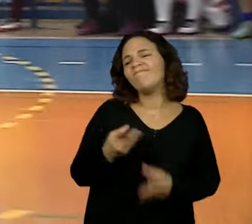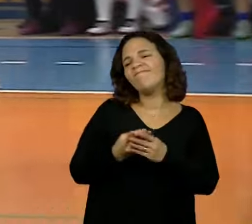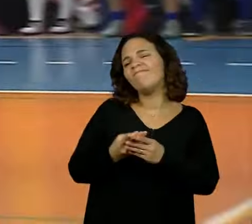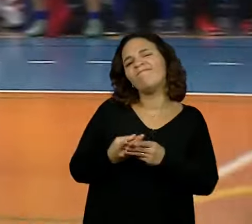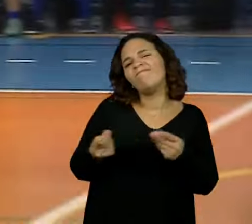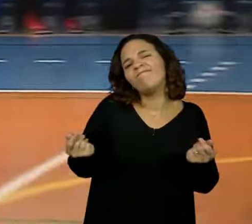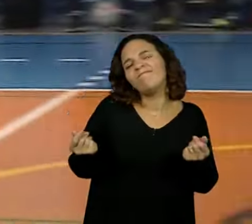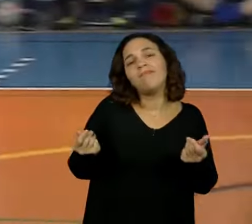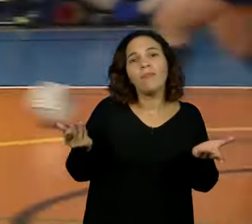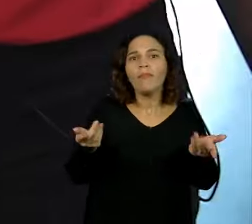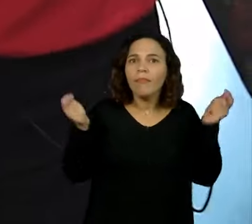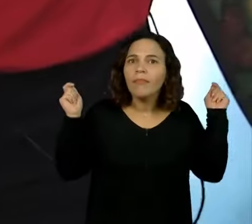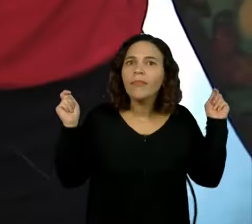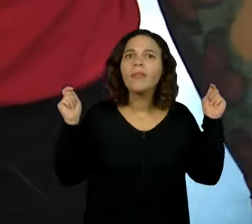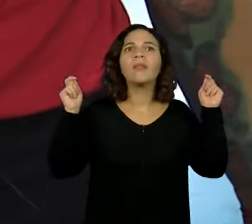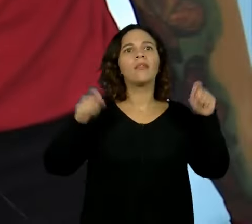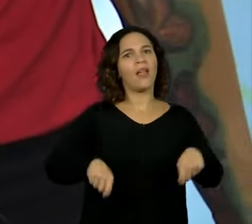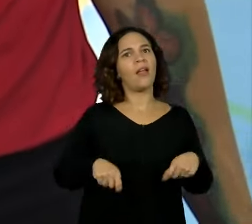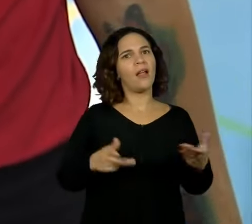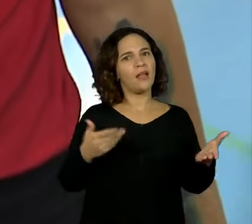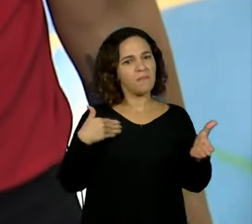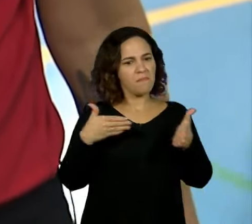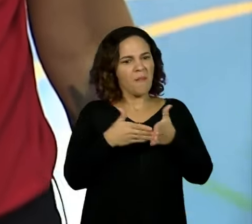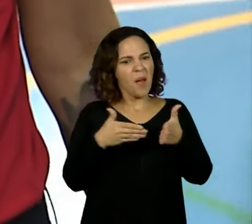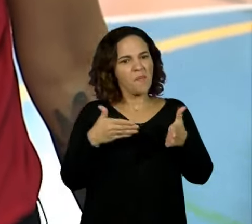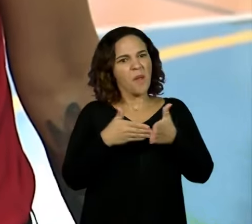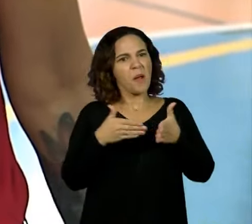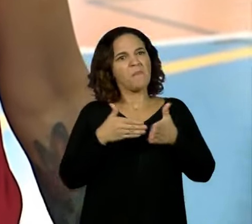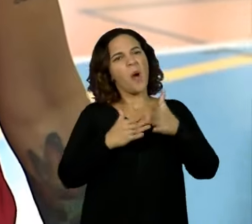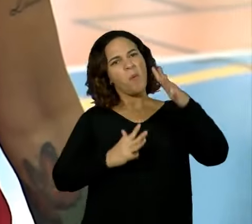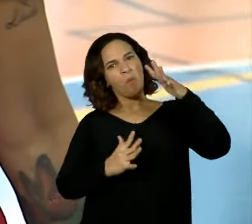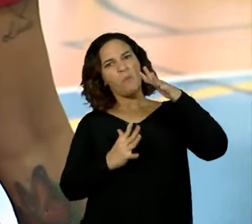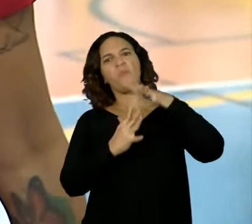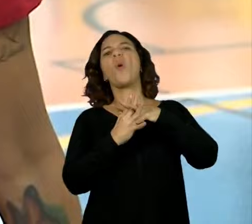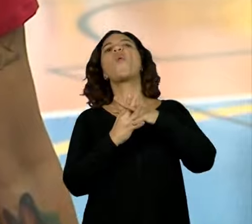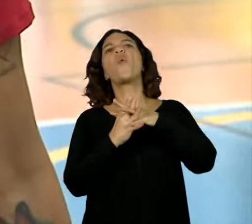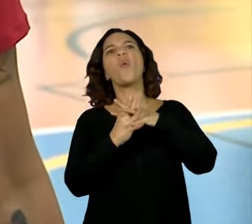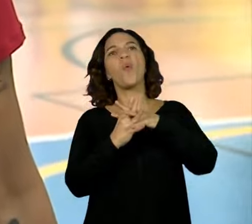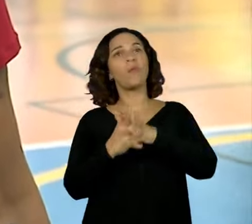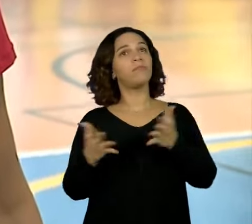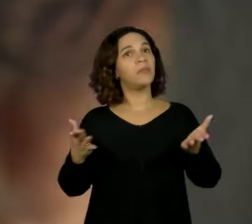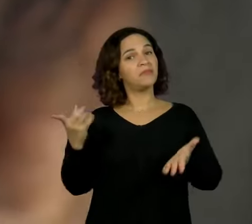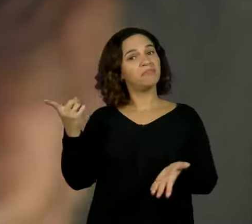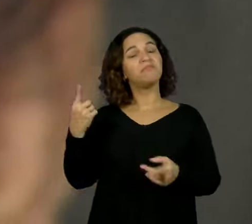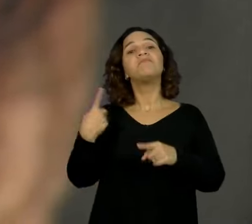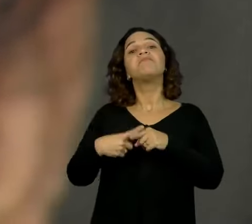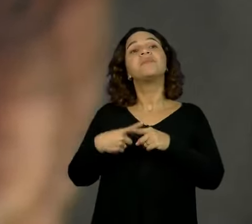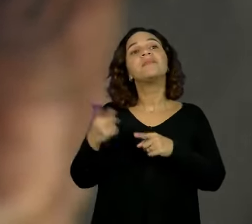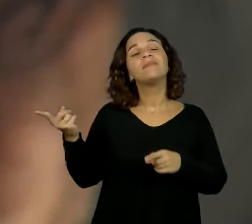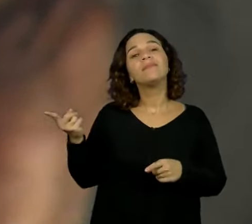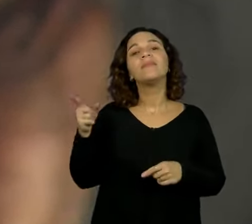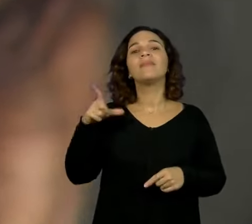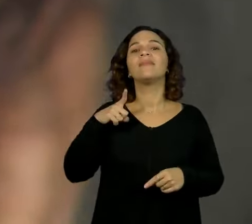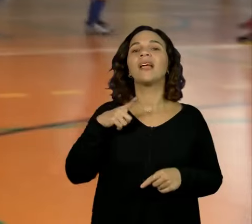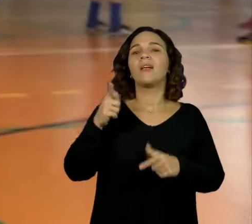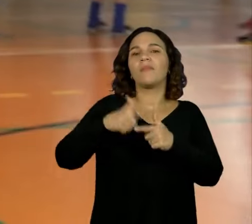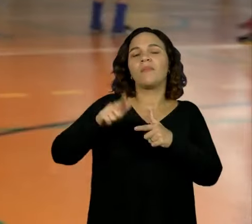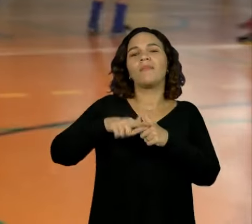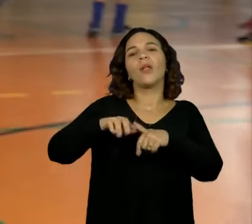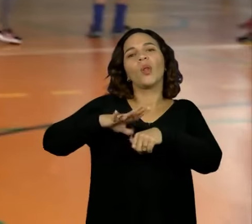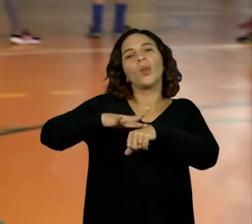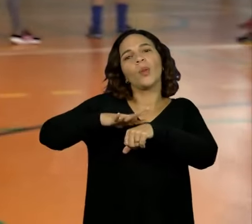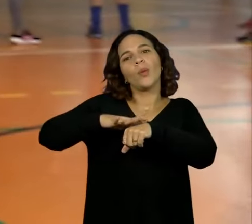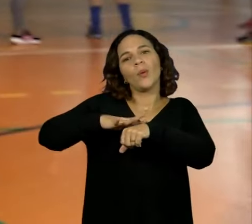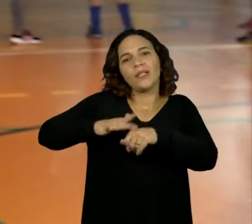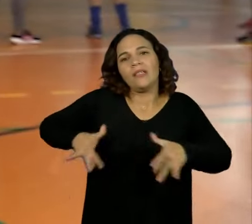que podia ir muito além dos limites que sempre foram impostos a ela por causa da doença renal. Falou que eu